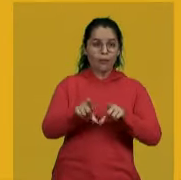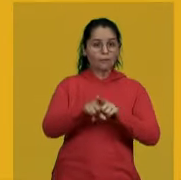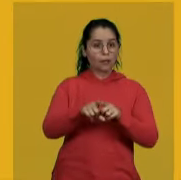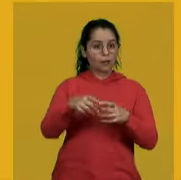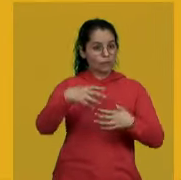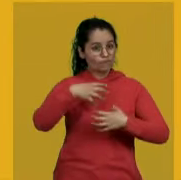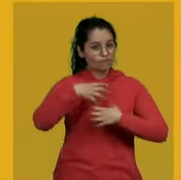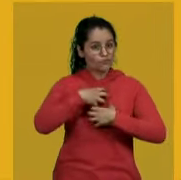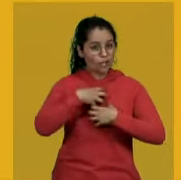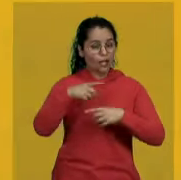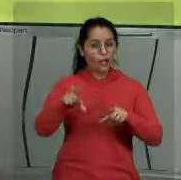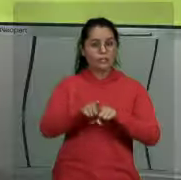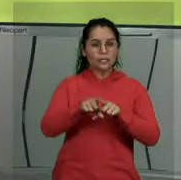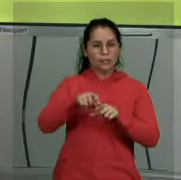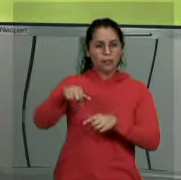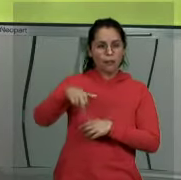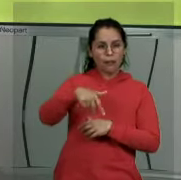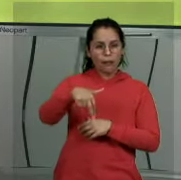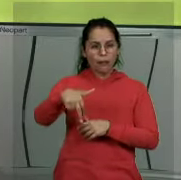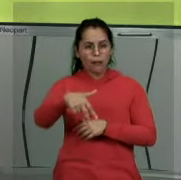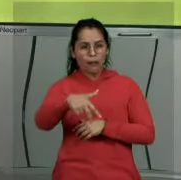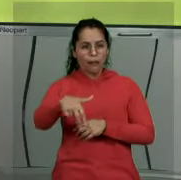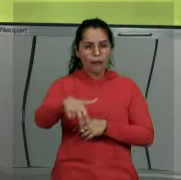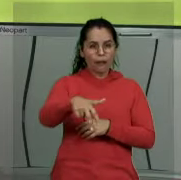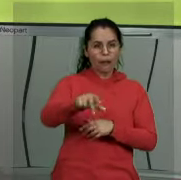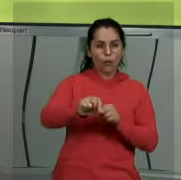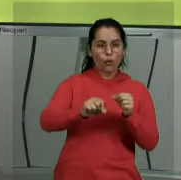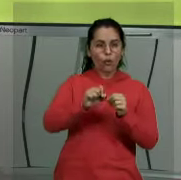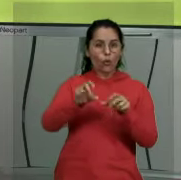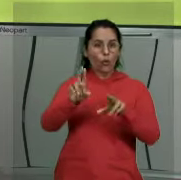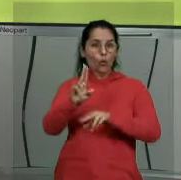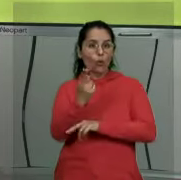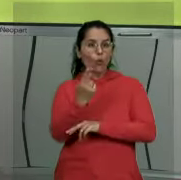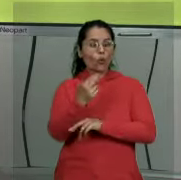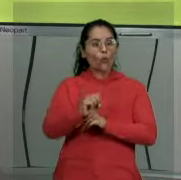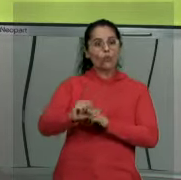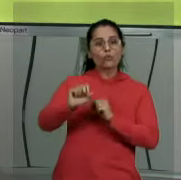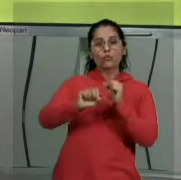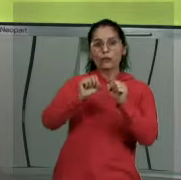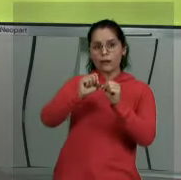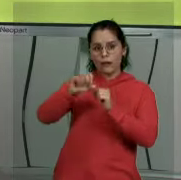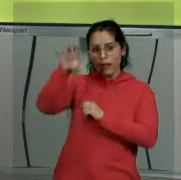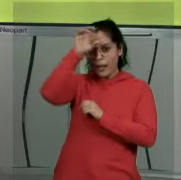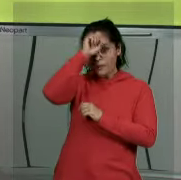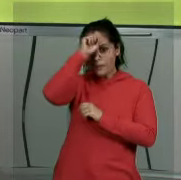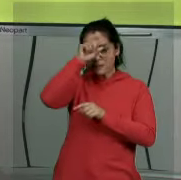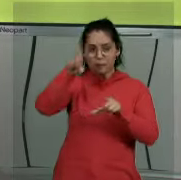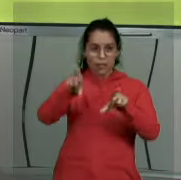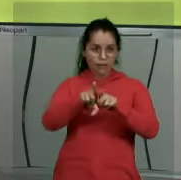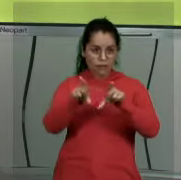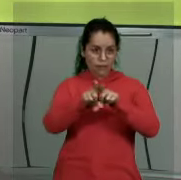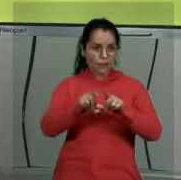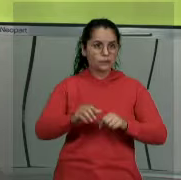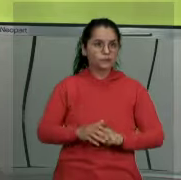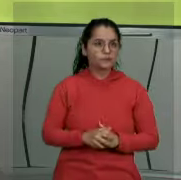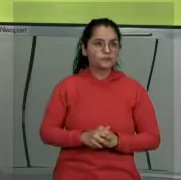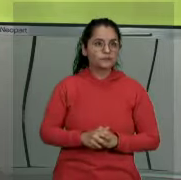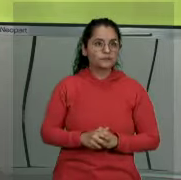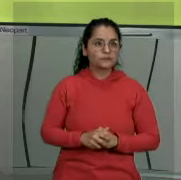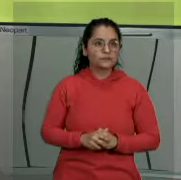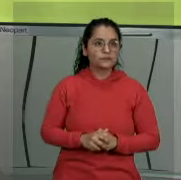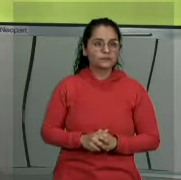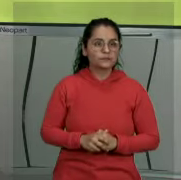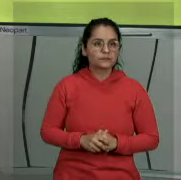e cognição. Cognição é o aprendizado, tá? Tudo que a gente internaliza é a cognição, a